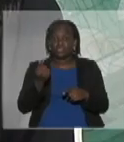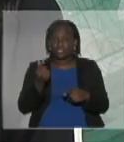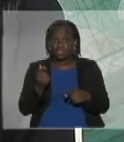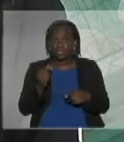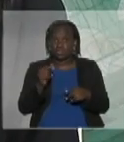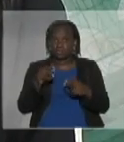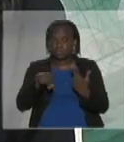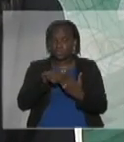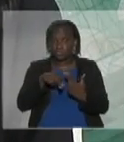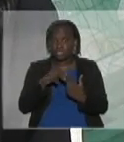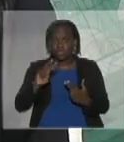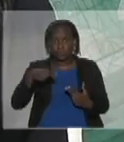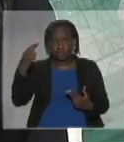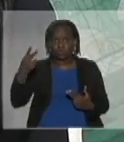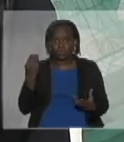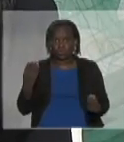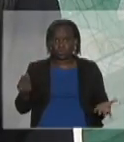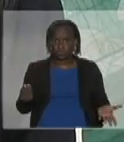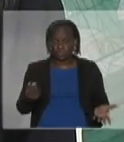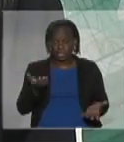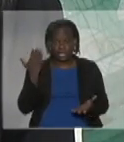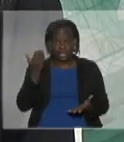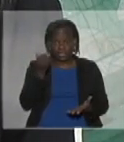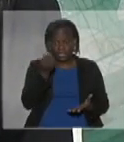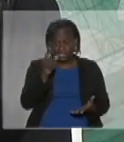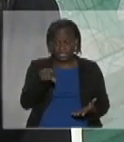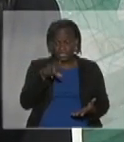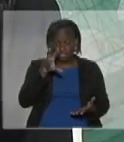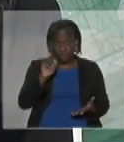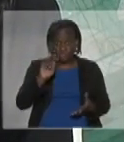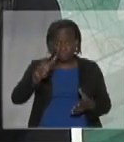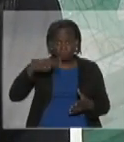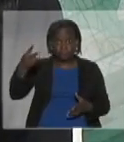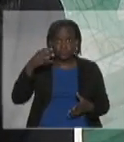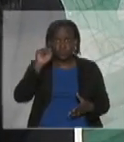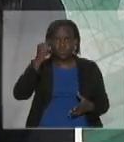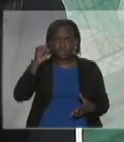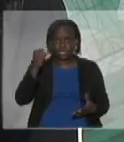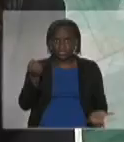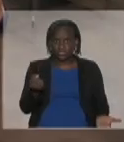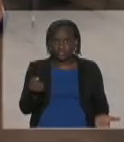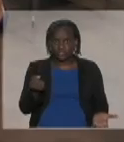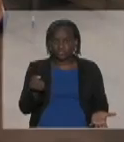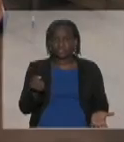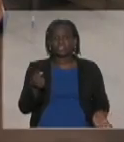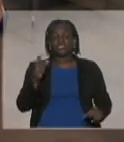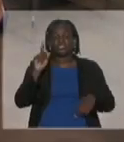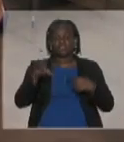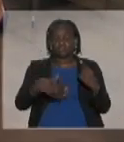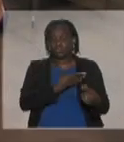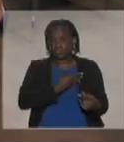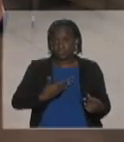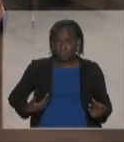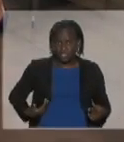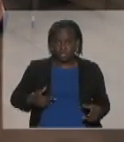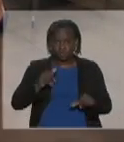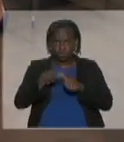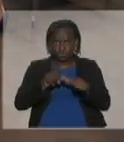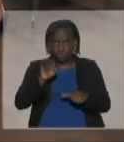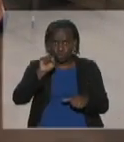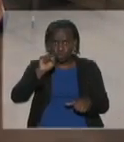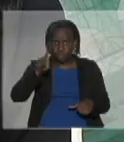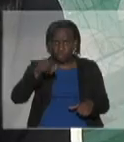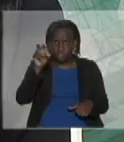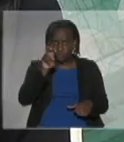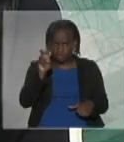bilhete único também aumentou bastante, muito, né? R$8. Foi de R$ 6,50 para R$ 8 e depois o governo não reajustou